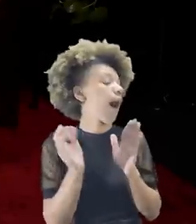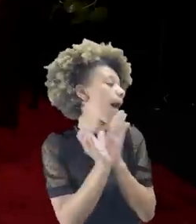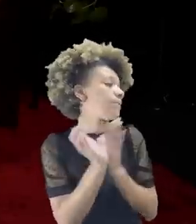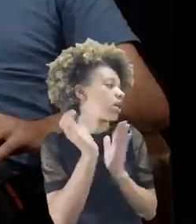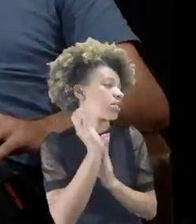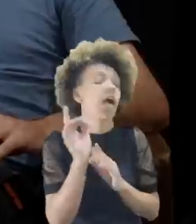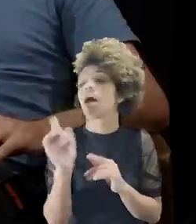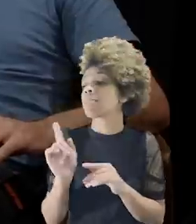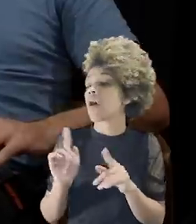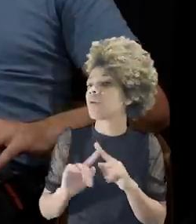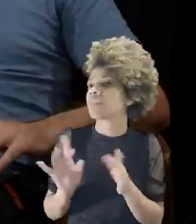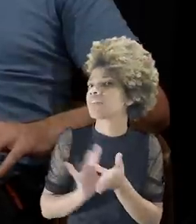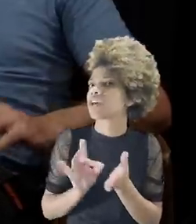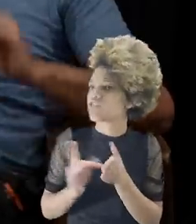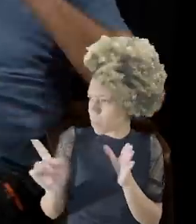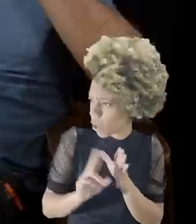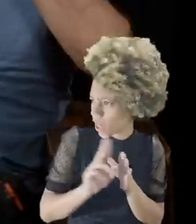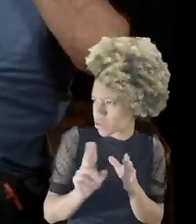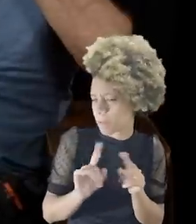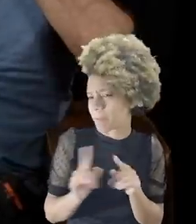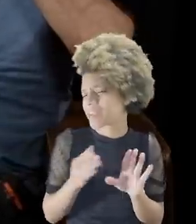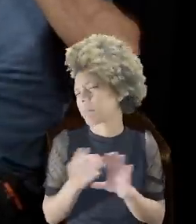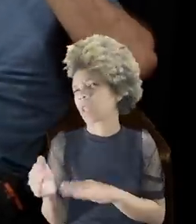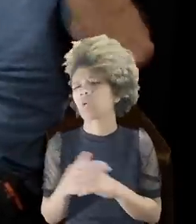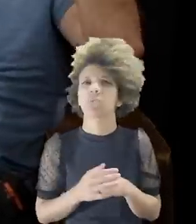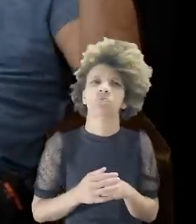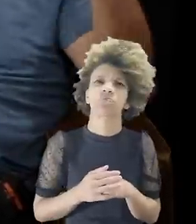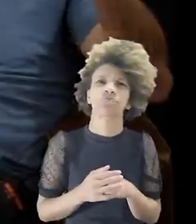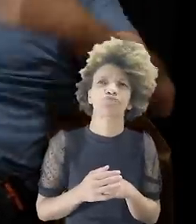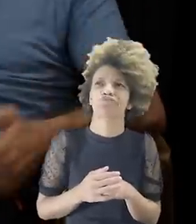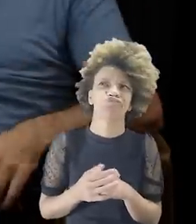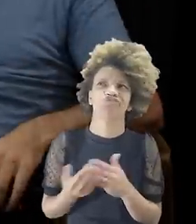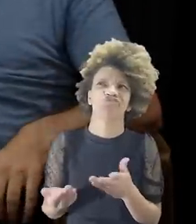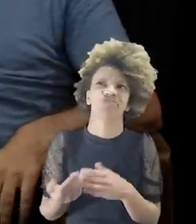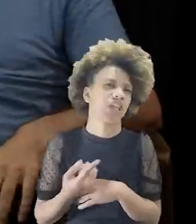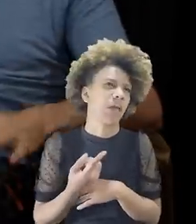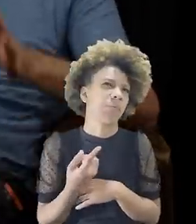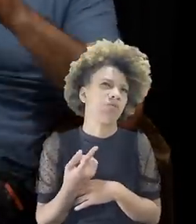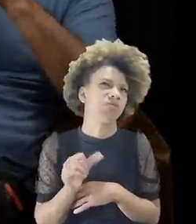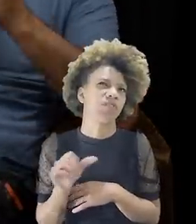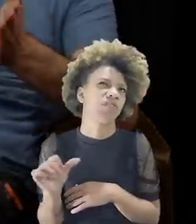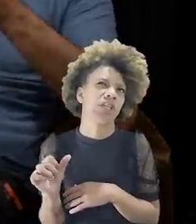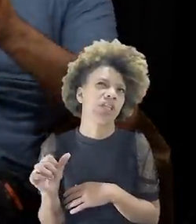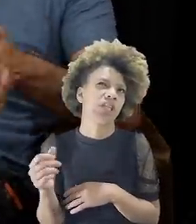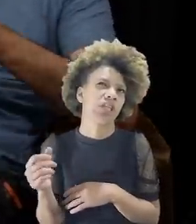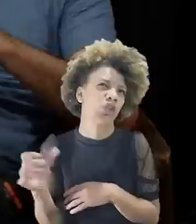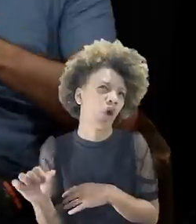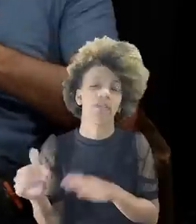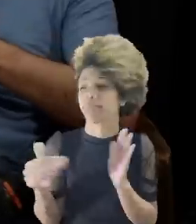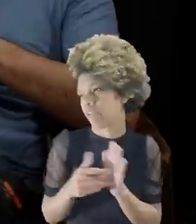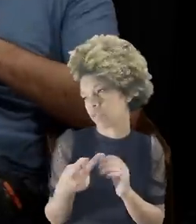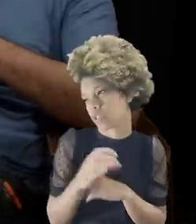não na verdade até colocaram o meu nome lá mas na época estamos falando de 99 a